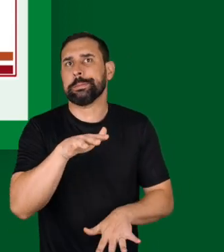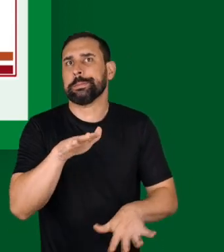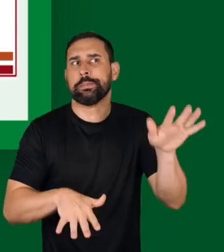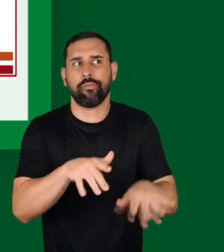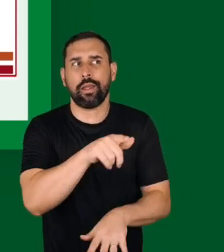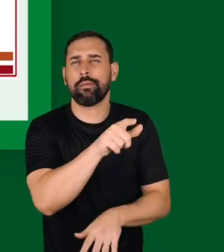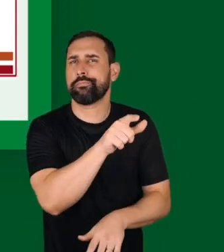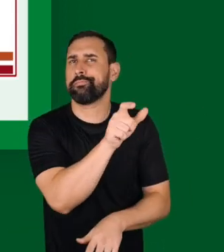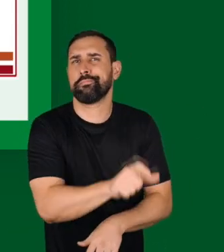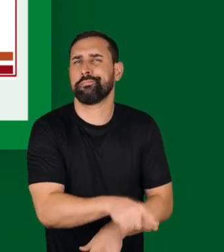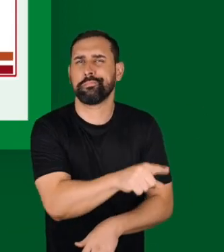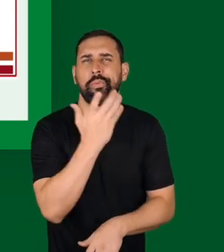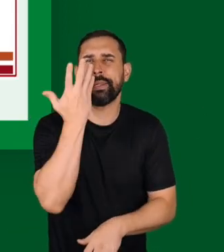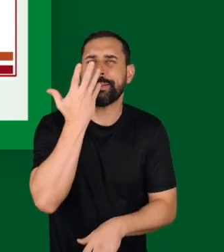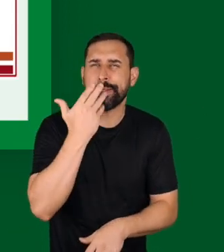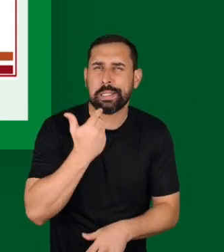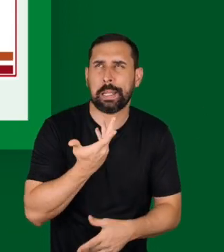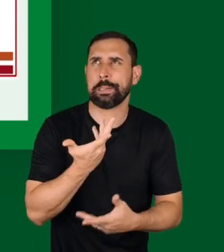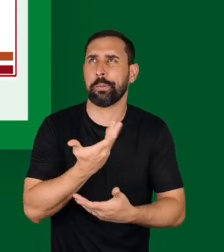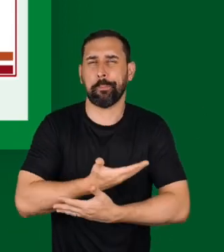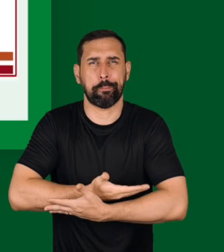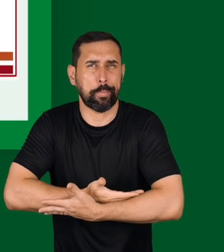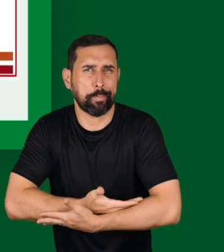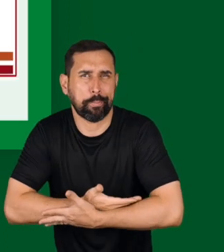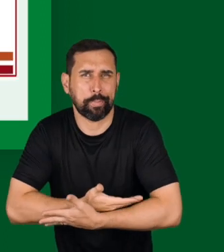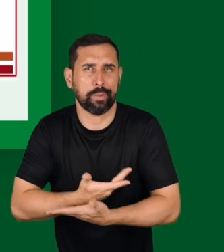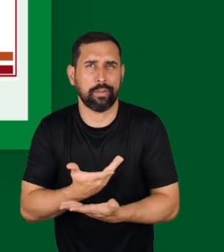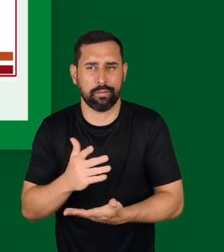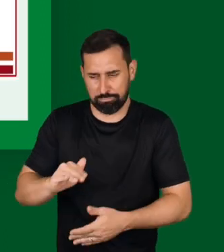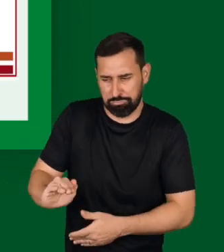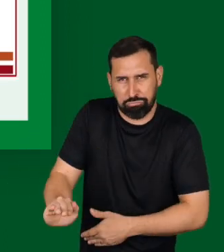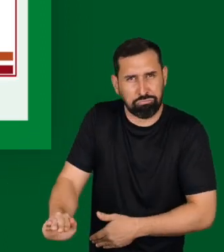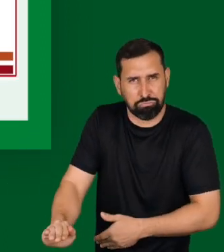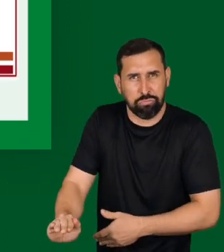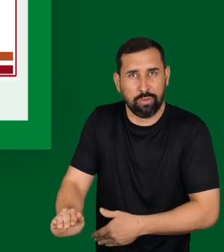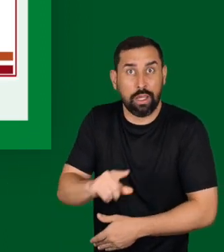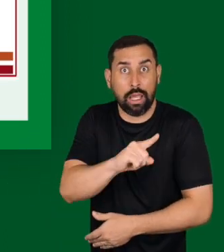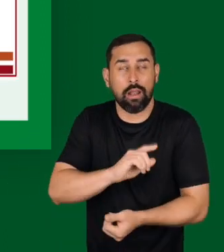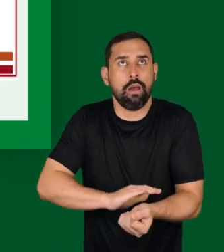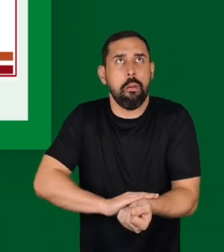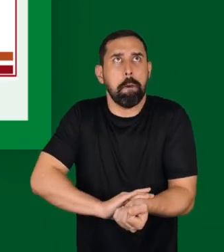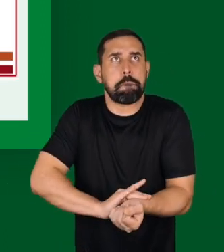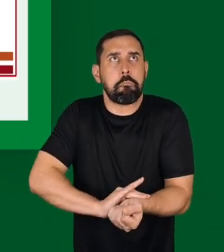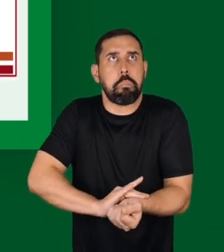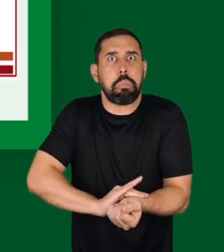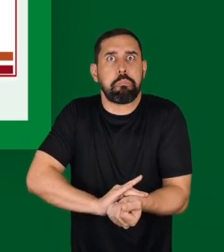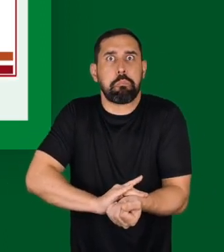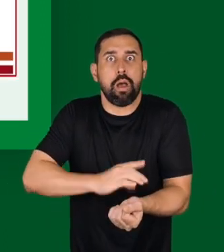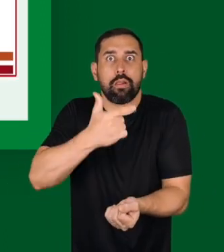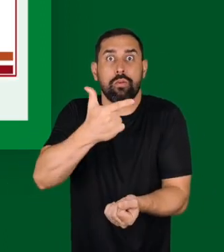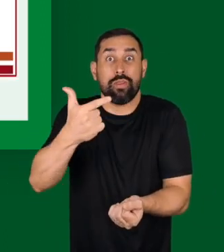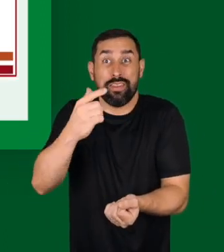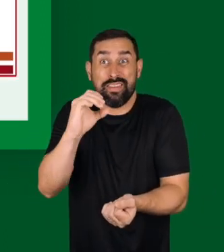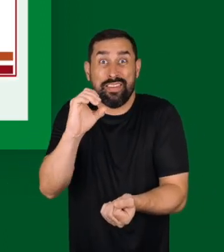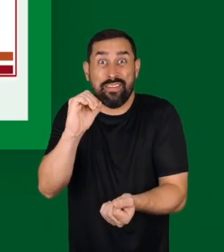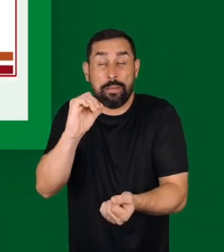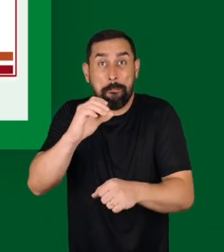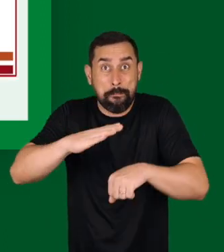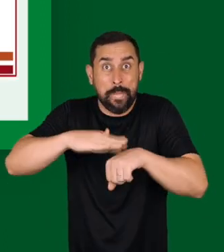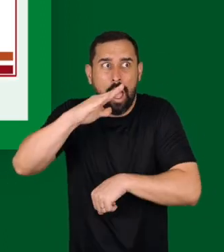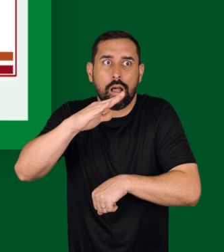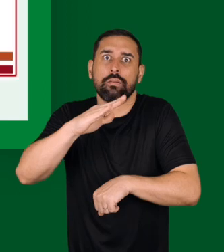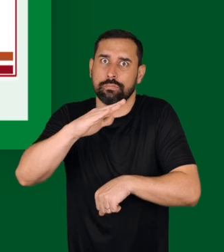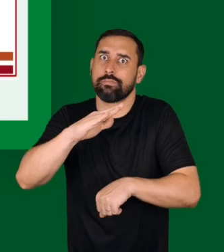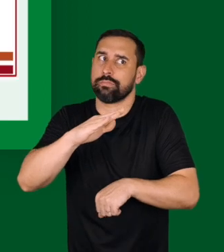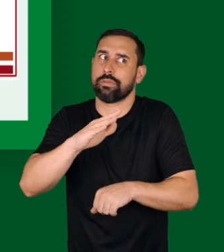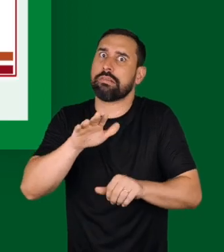acha que a criança, toda criança com a frequência cardíaca acima de 220, você tem que desconfiar que pode ser um